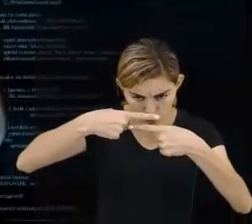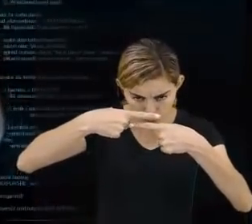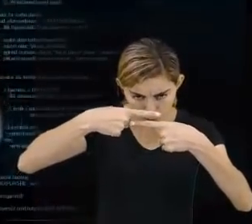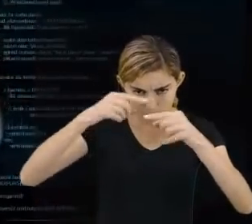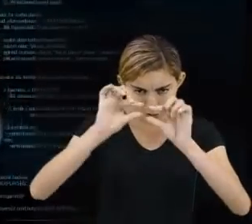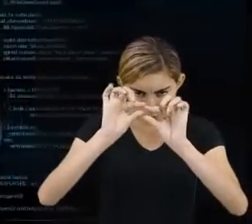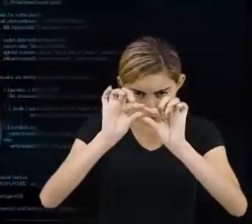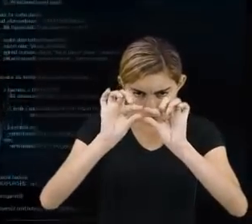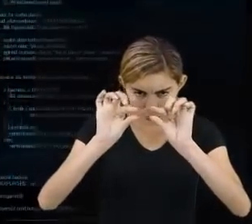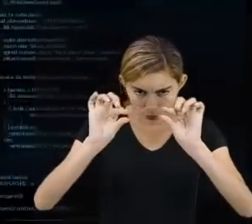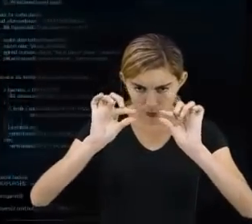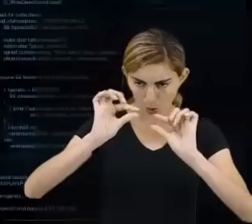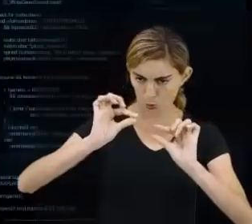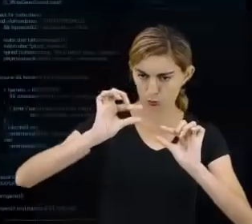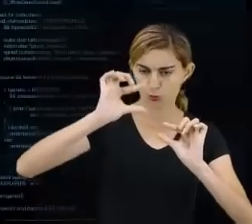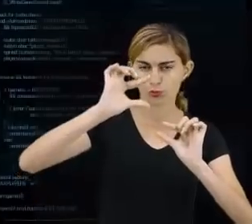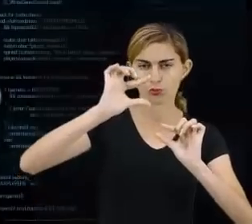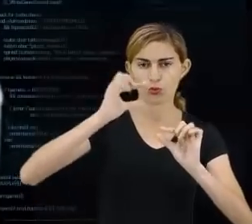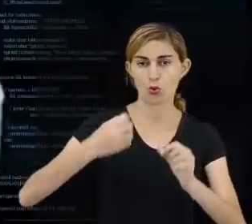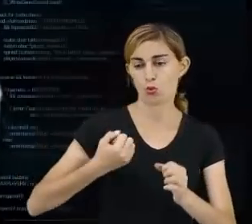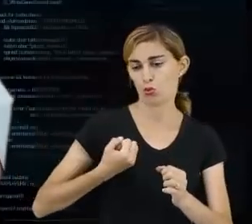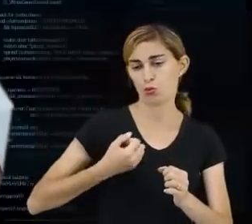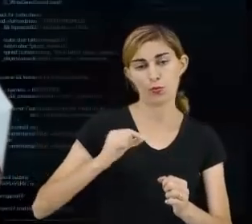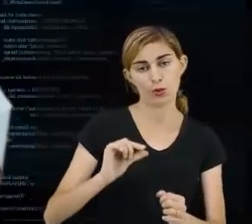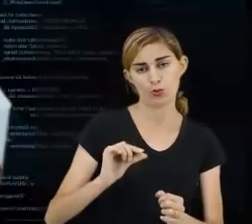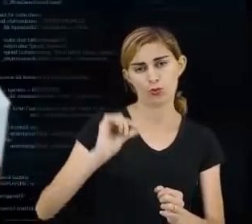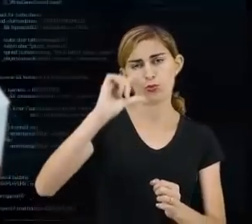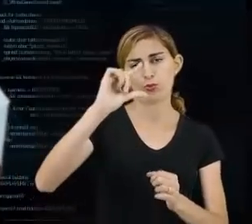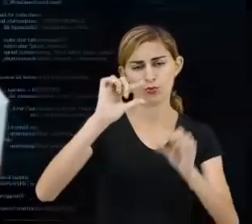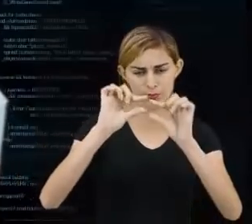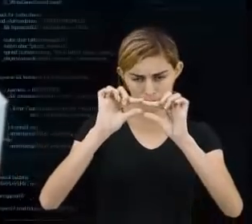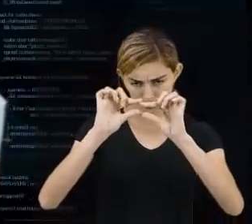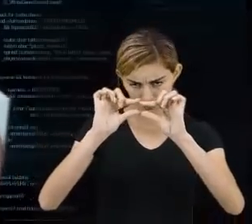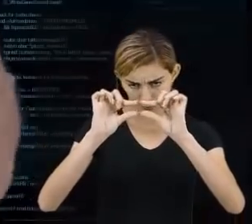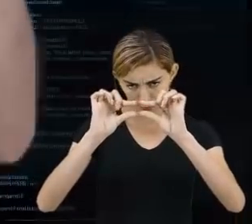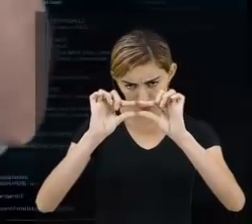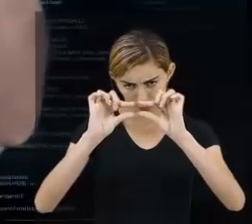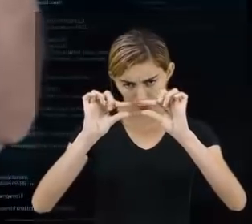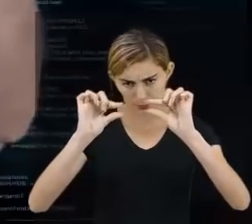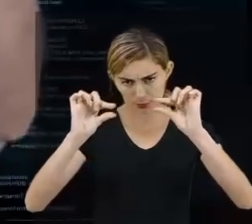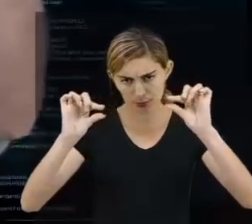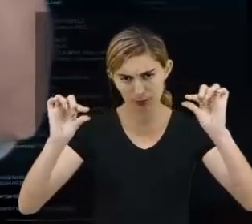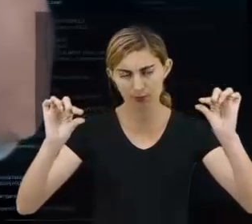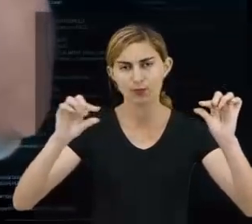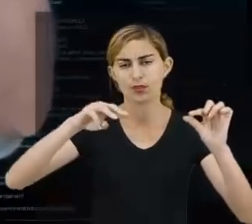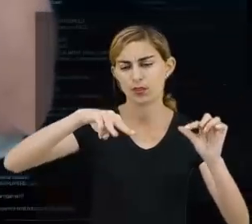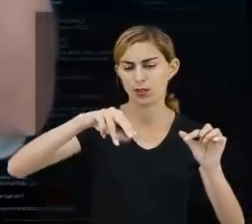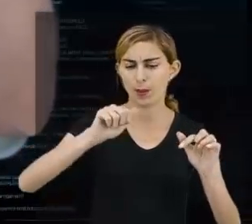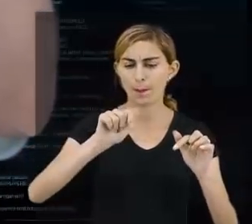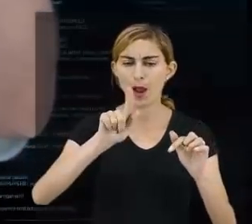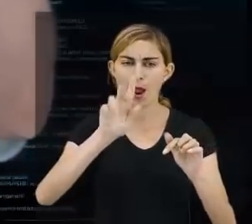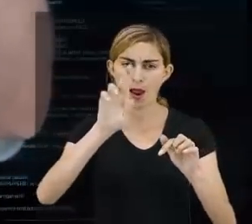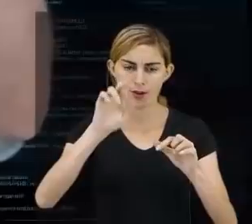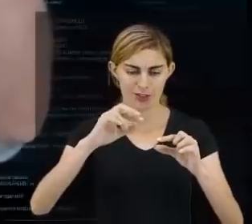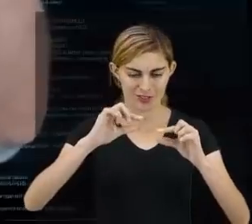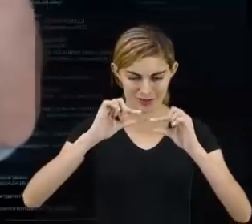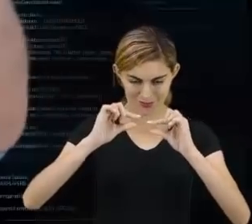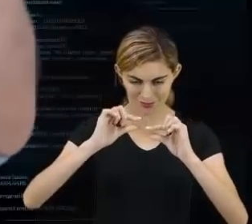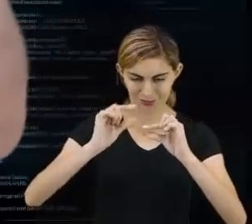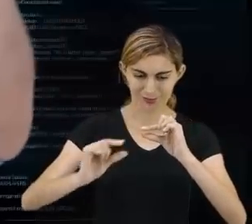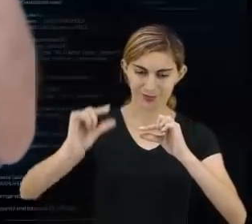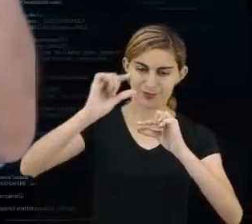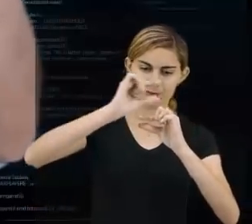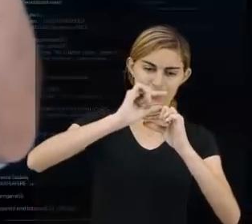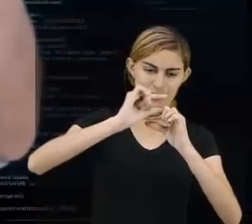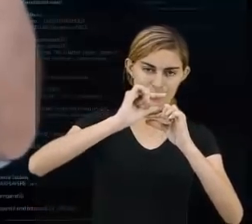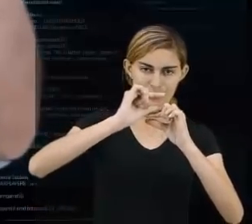espaçamento de 20 pixels. Então vai ser sempre o maior, ele não vai somar. Então uma margem de um elemento com a margem de outro elemento, ele